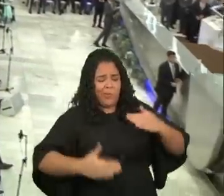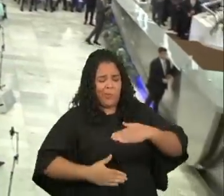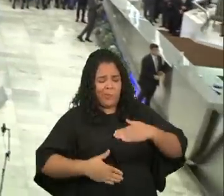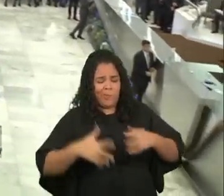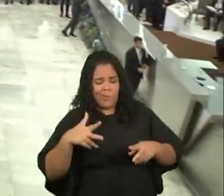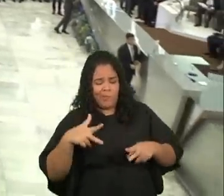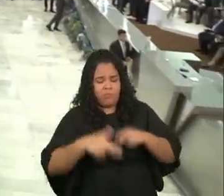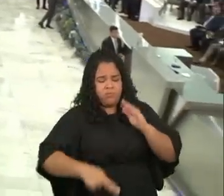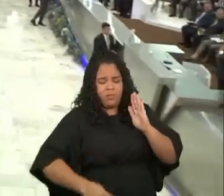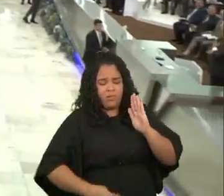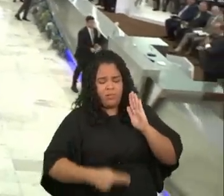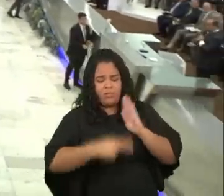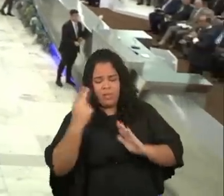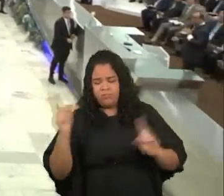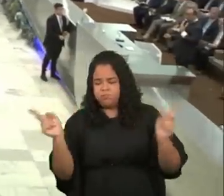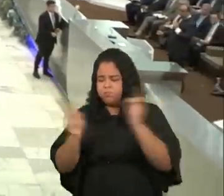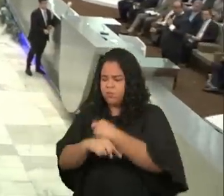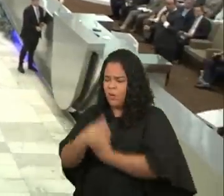mulher. Uau!